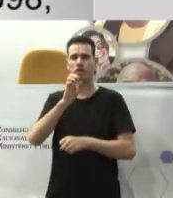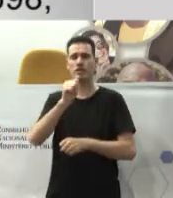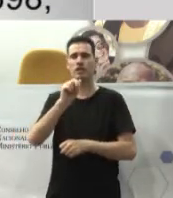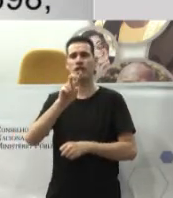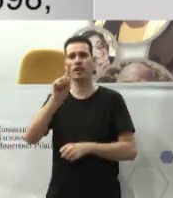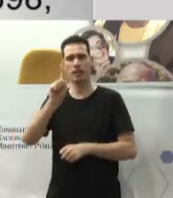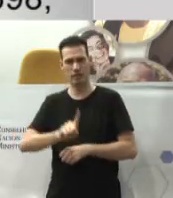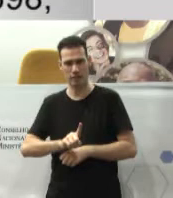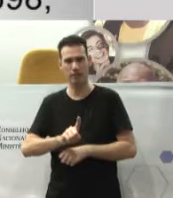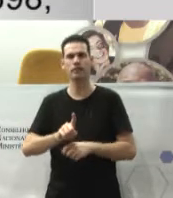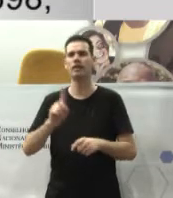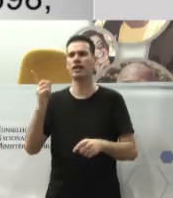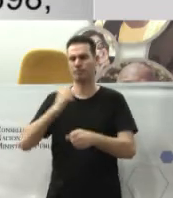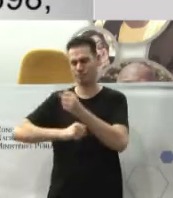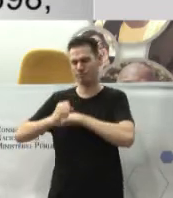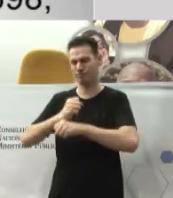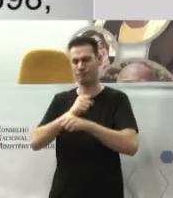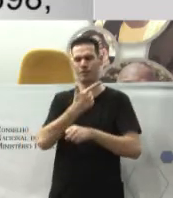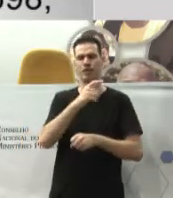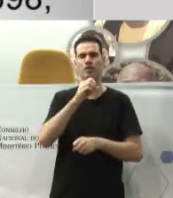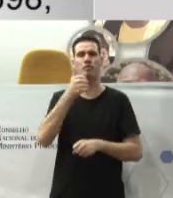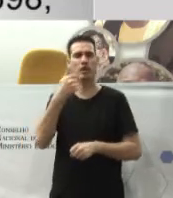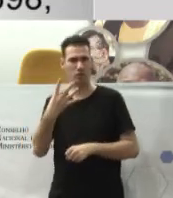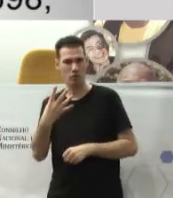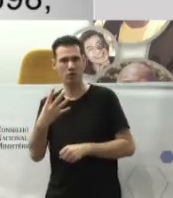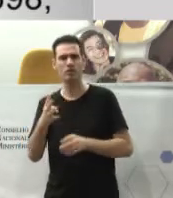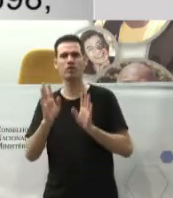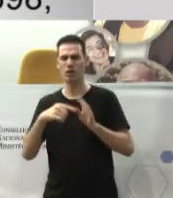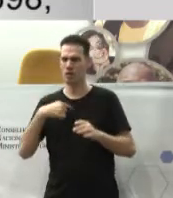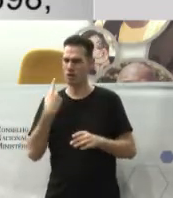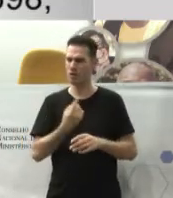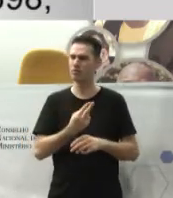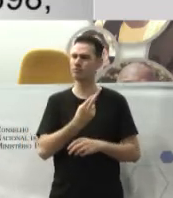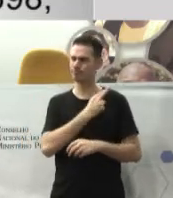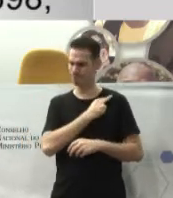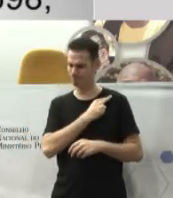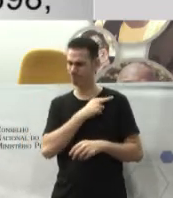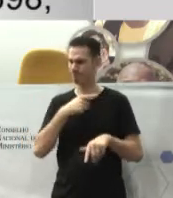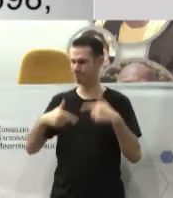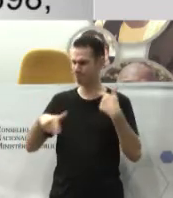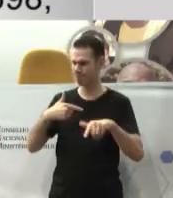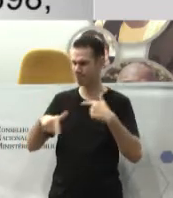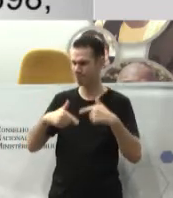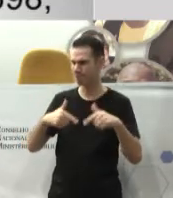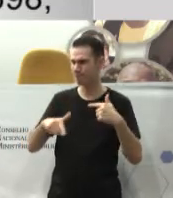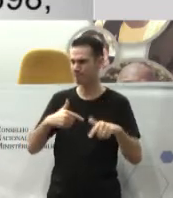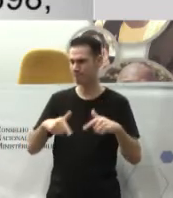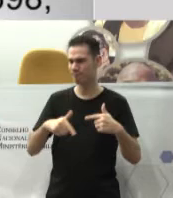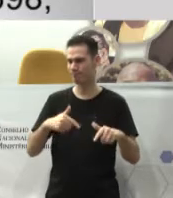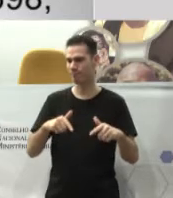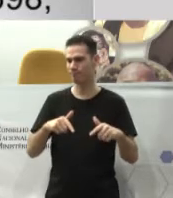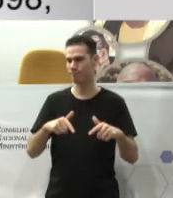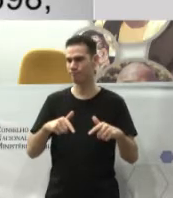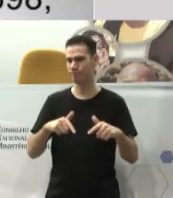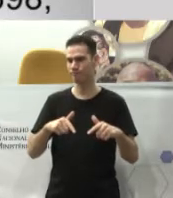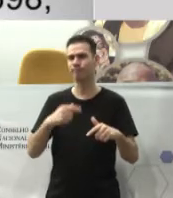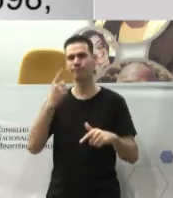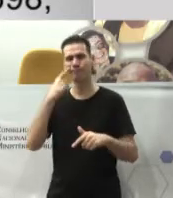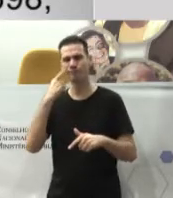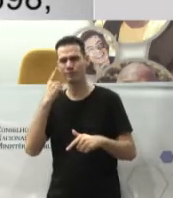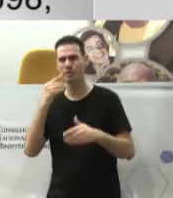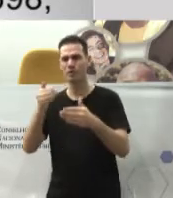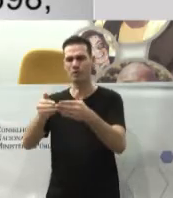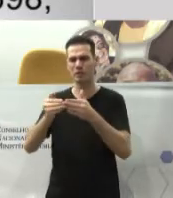desde 2014, ela, apesar do nosso dever funcional de contestar, de recorrer